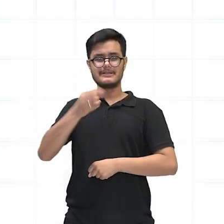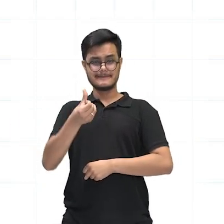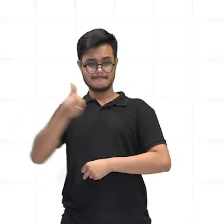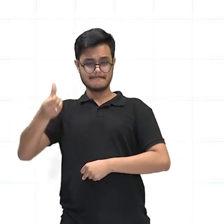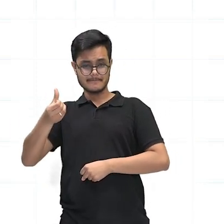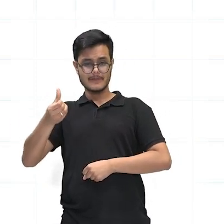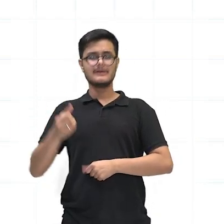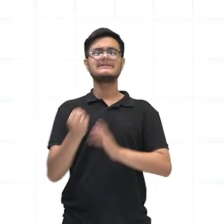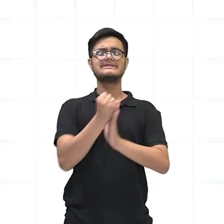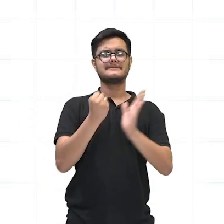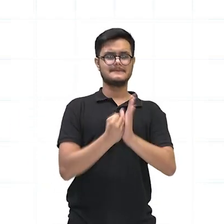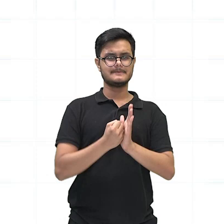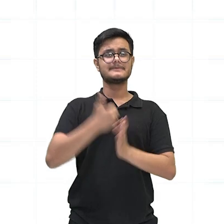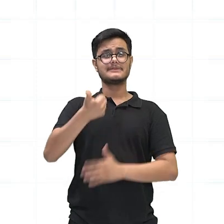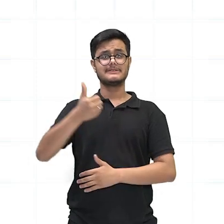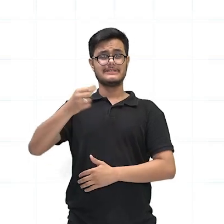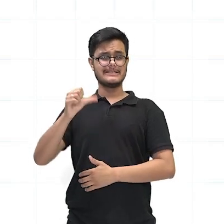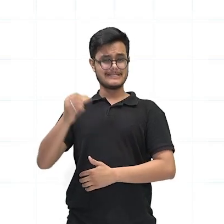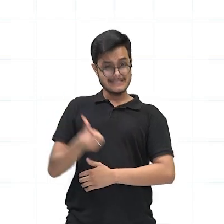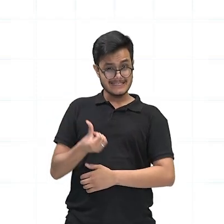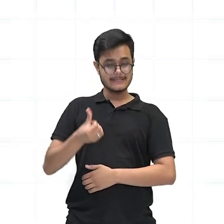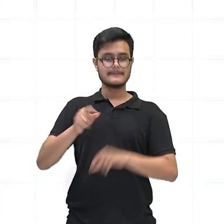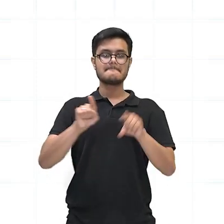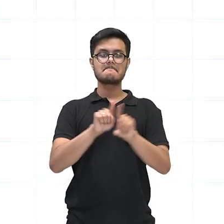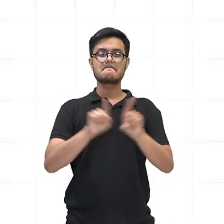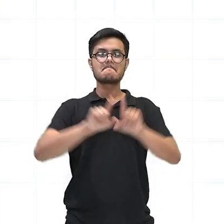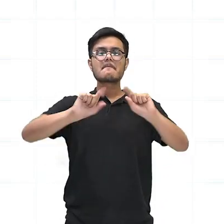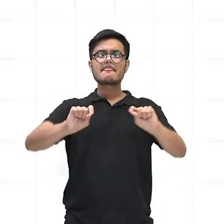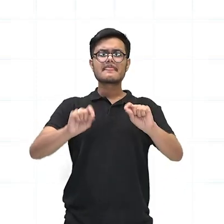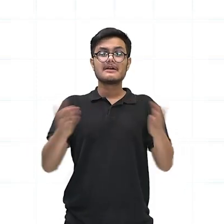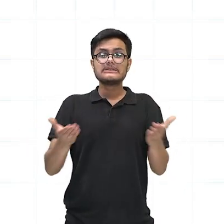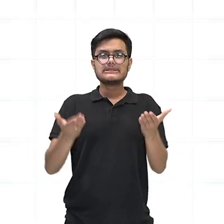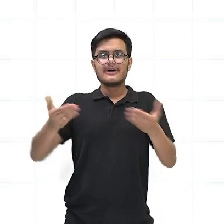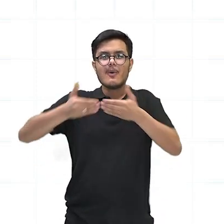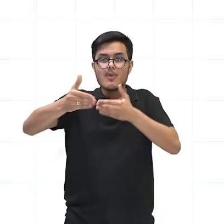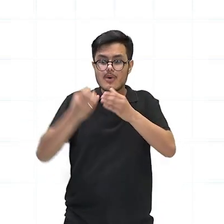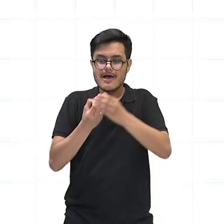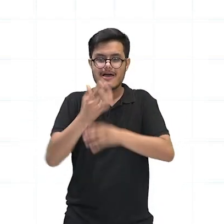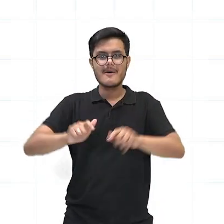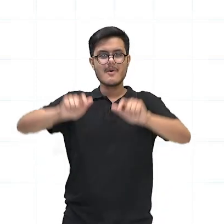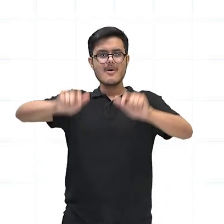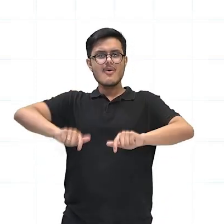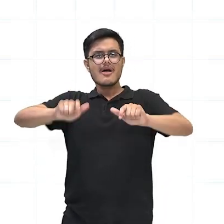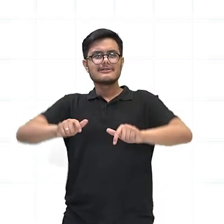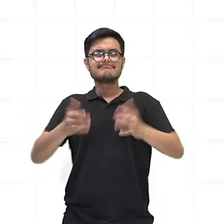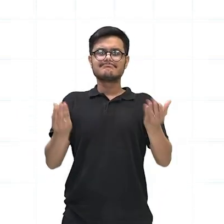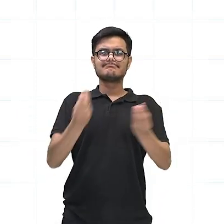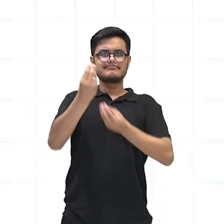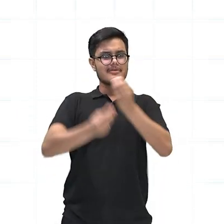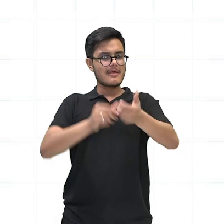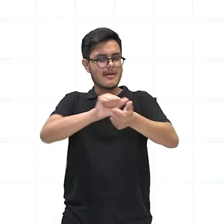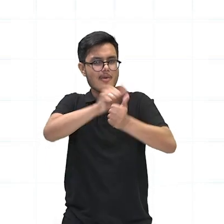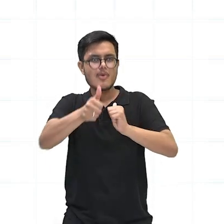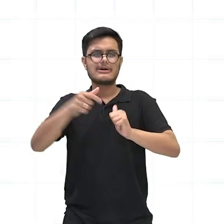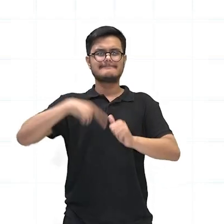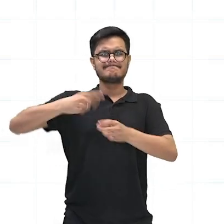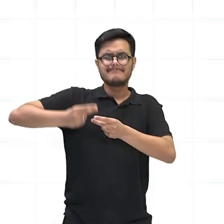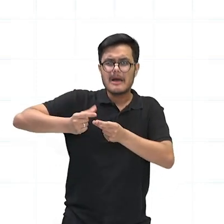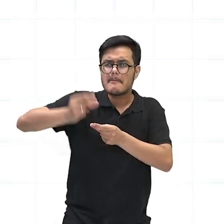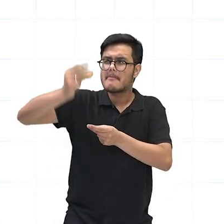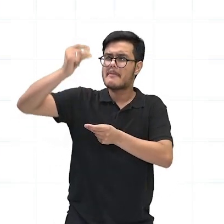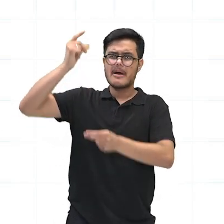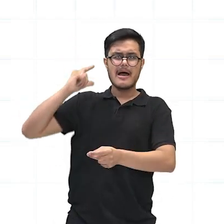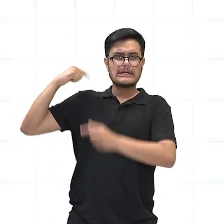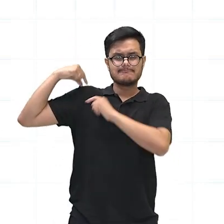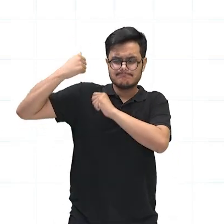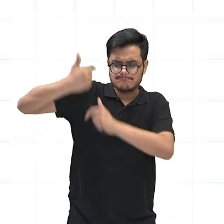1566, lá no século XVI. Ele surgiu a partir de um esporte rudimentar da